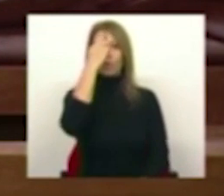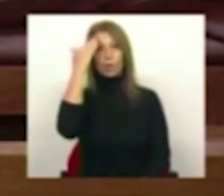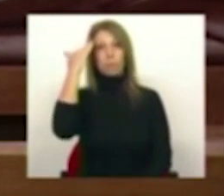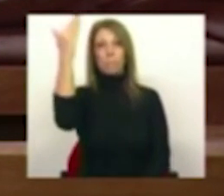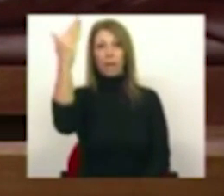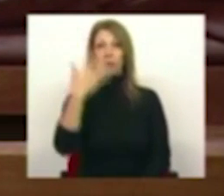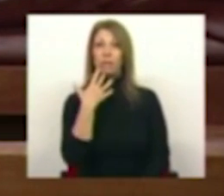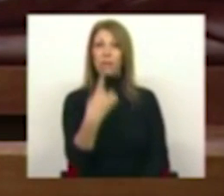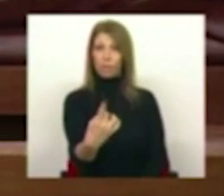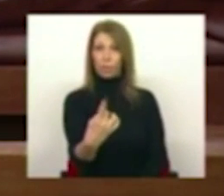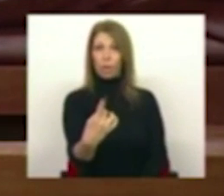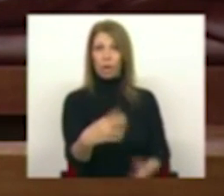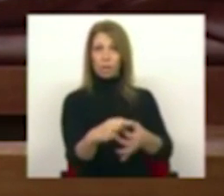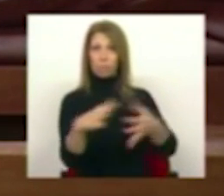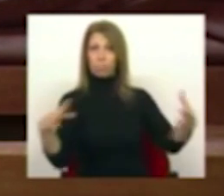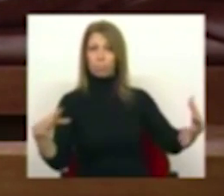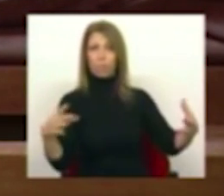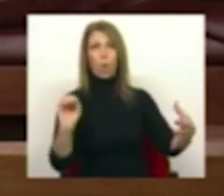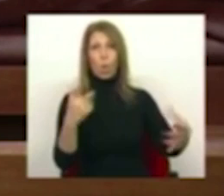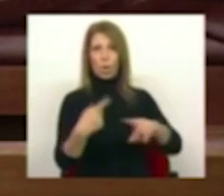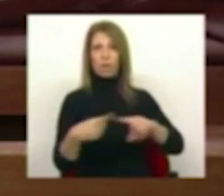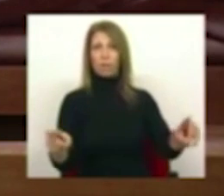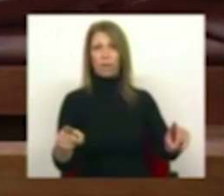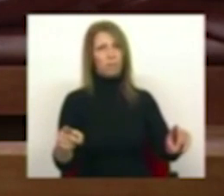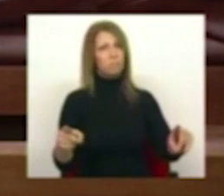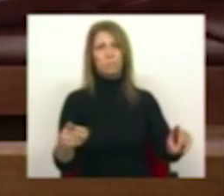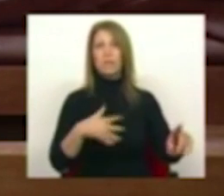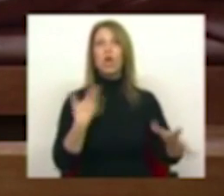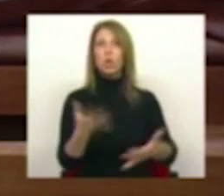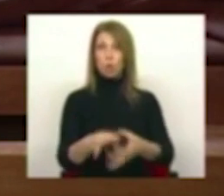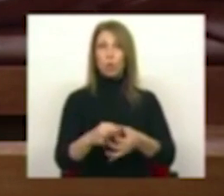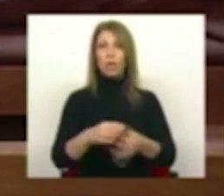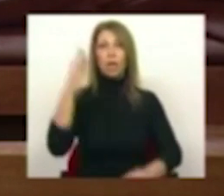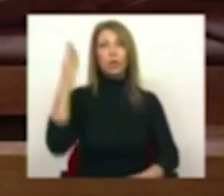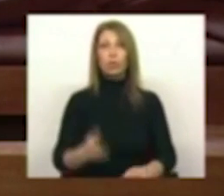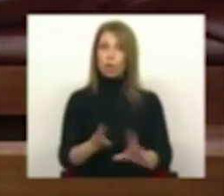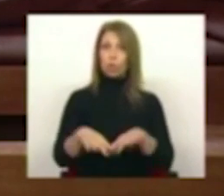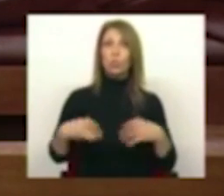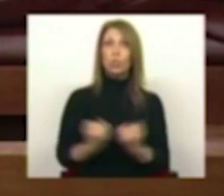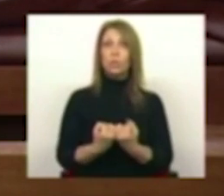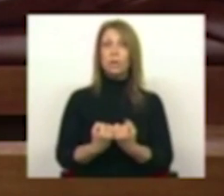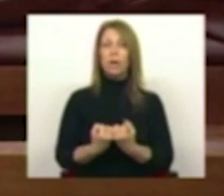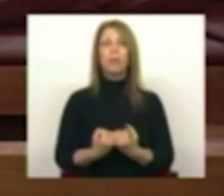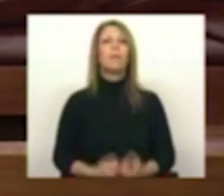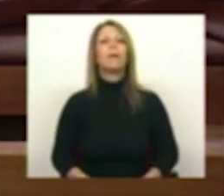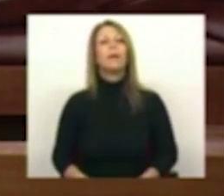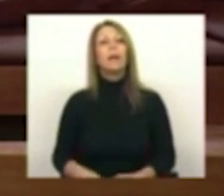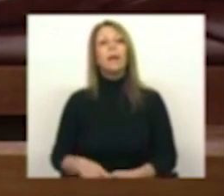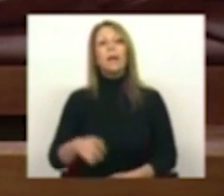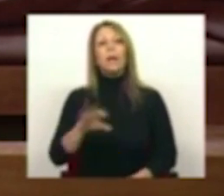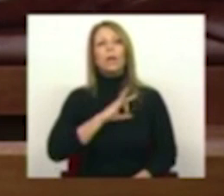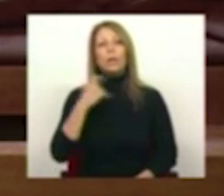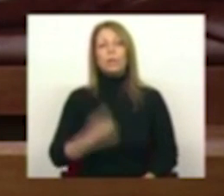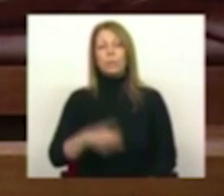estão desligados nem são antagónicos da solidariedade e da justiça social. Senhor Presidente, senhoras e